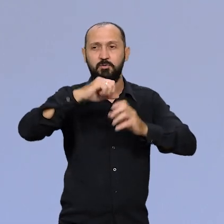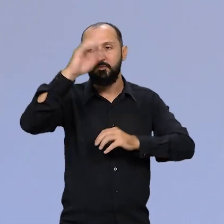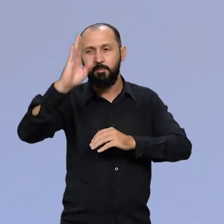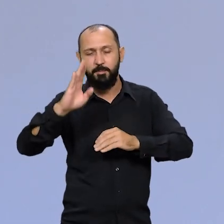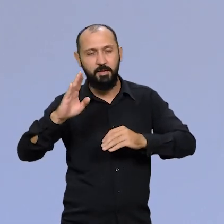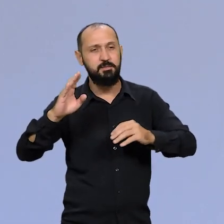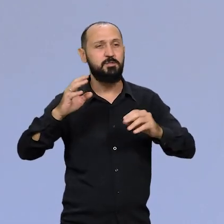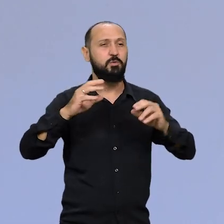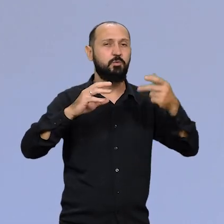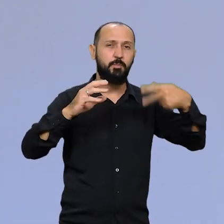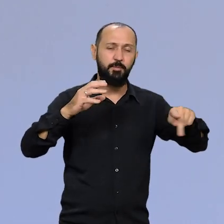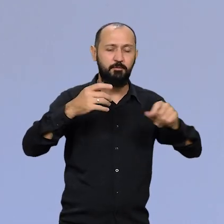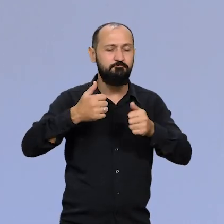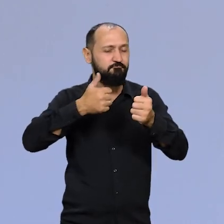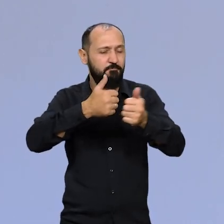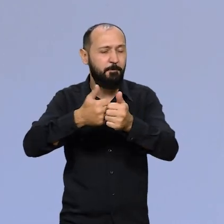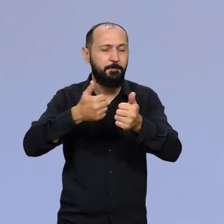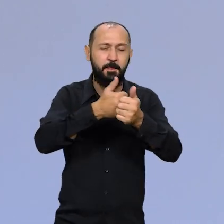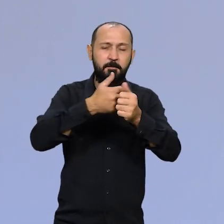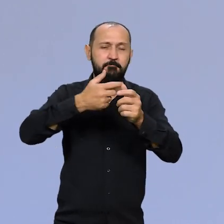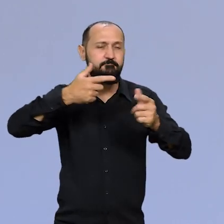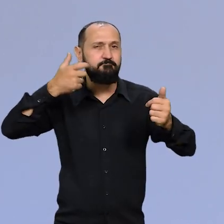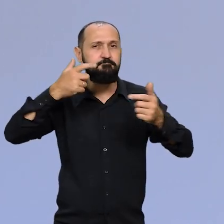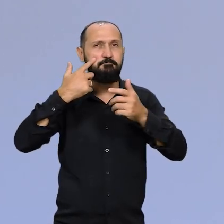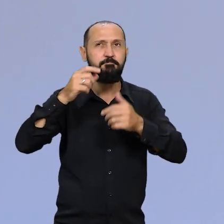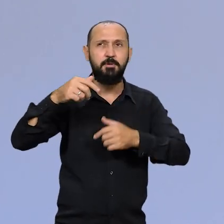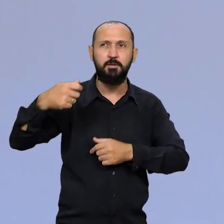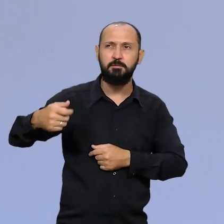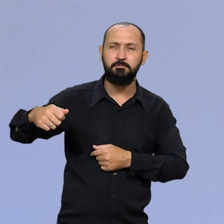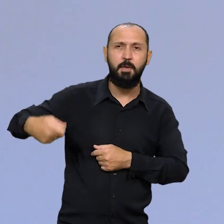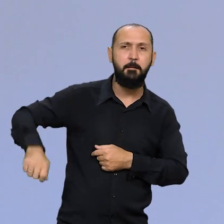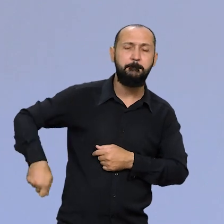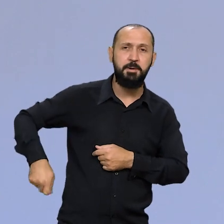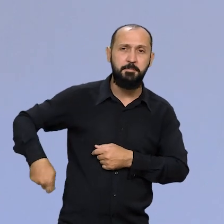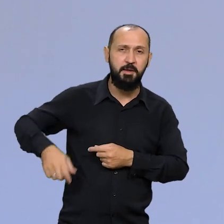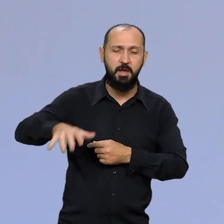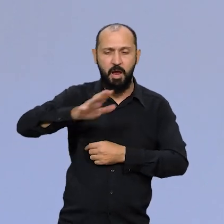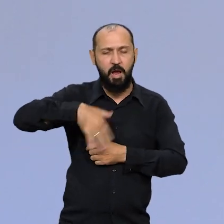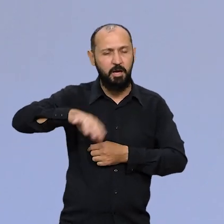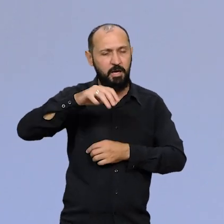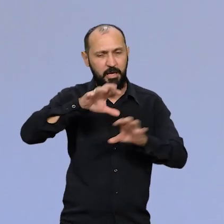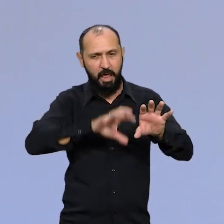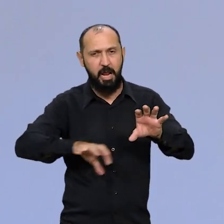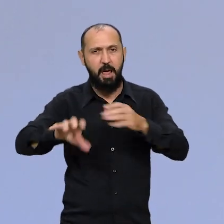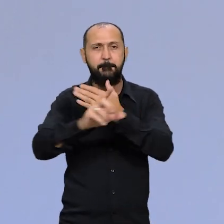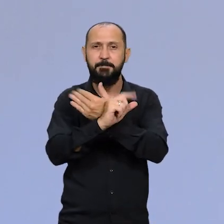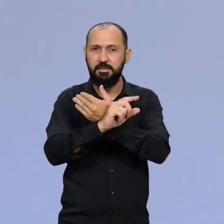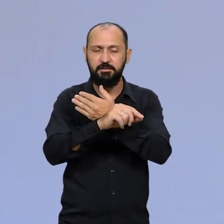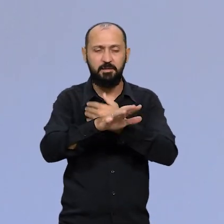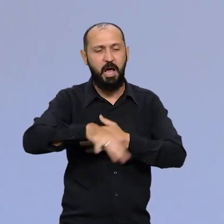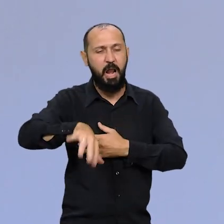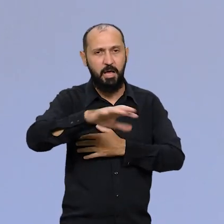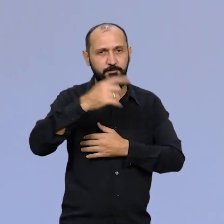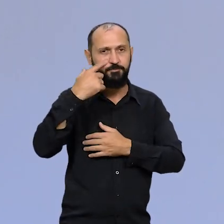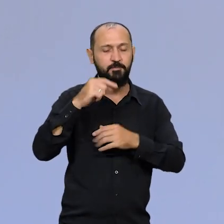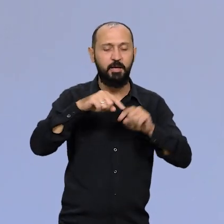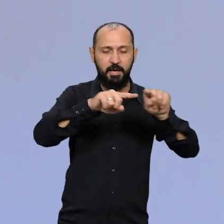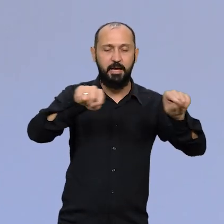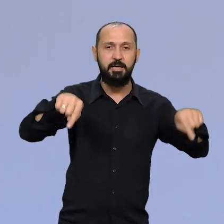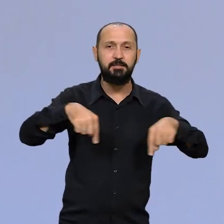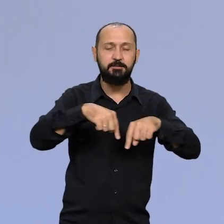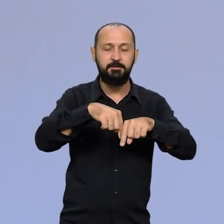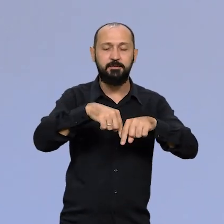que entram nesse arcabouço jurídico e político e que traz essa pauta aí com tamanha ebulição para o